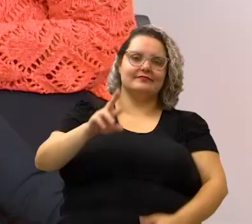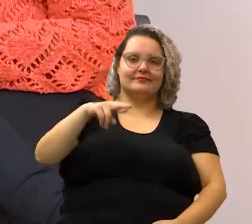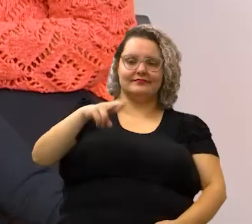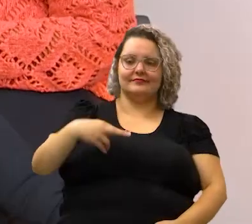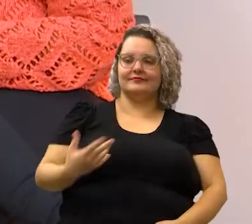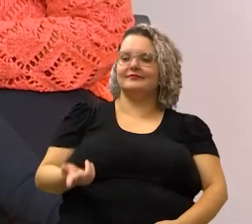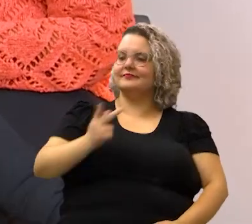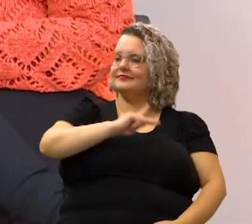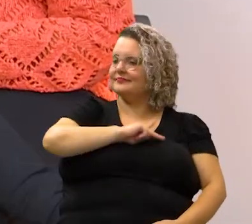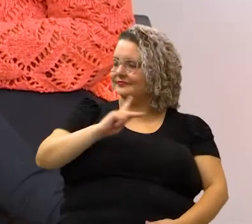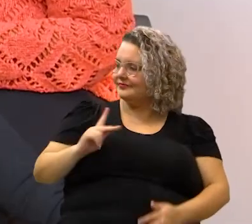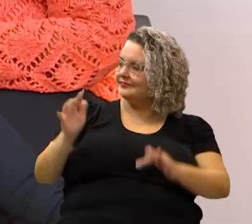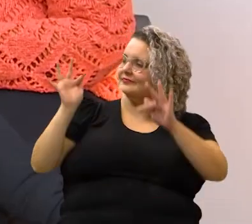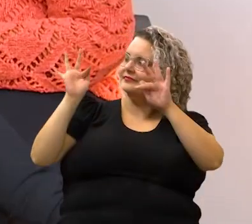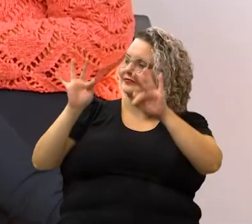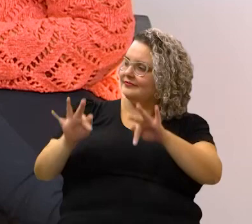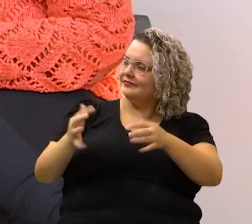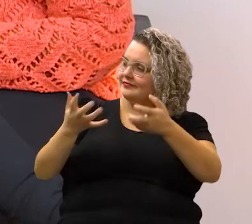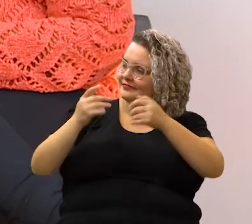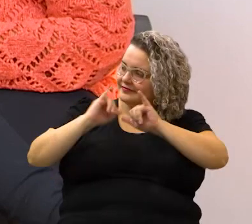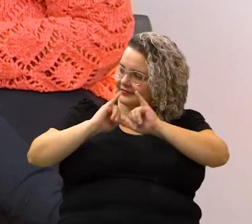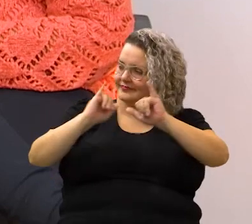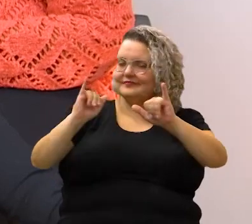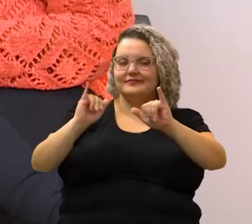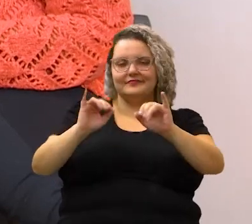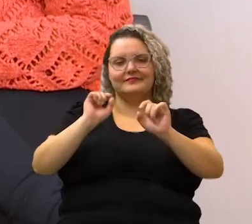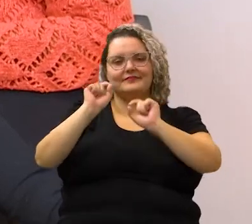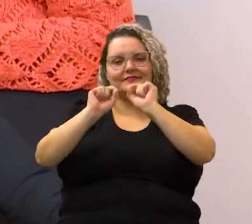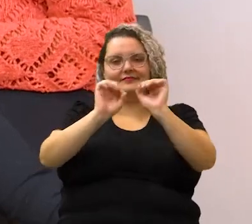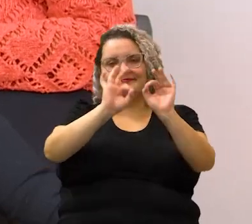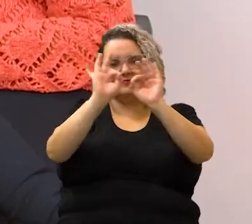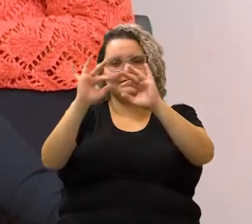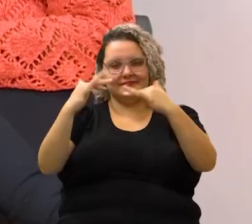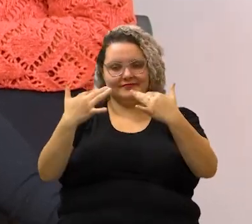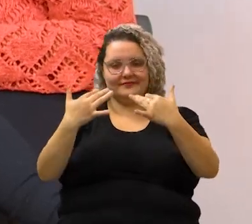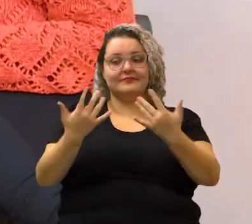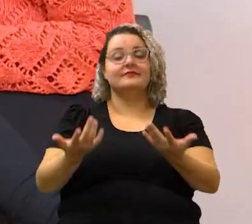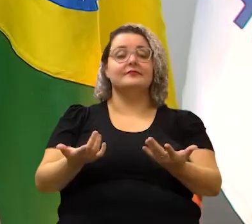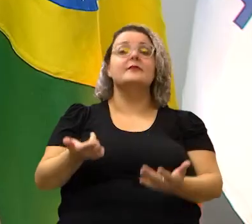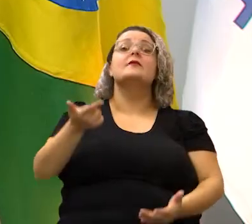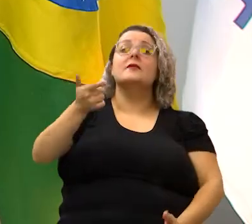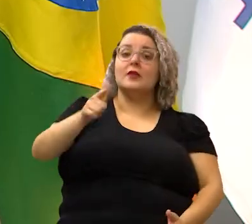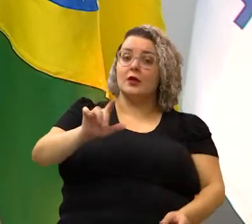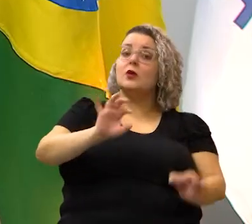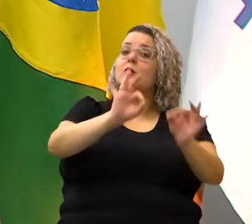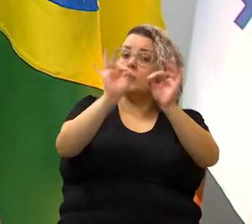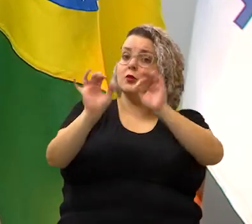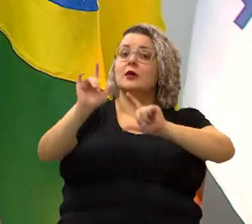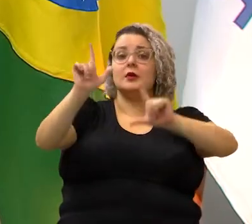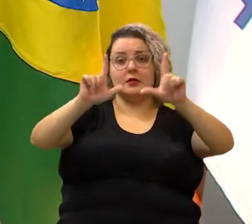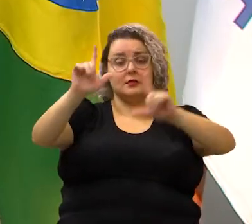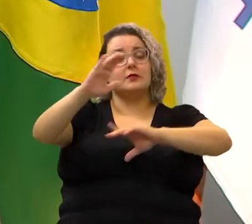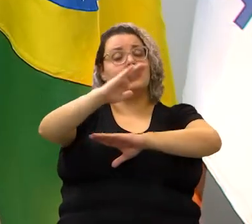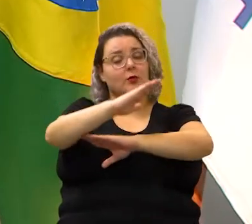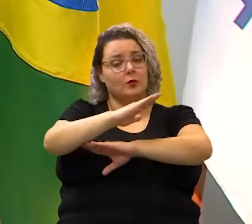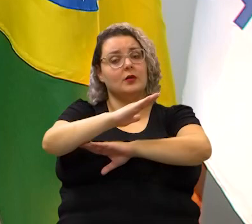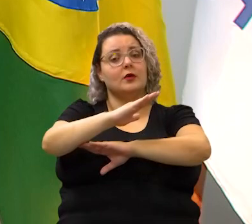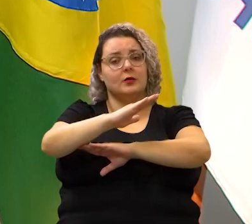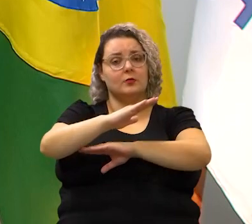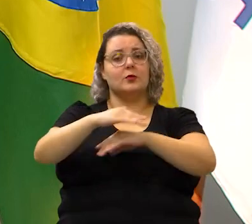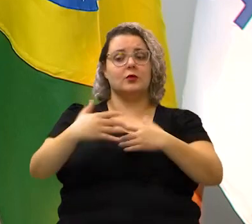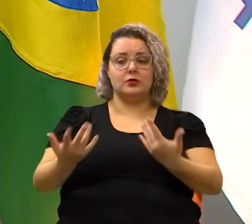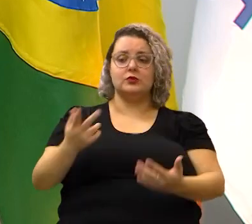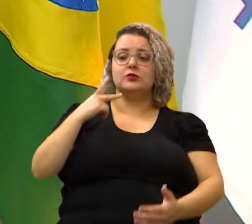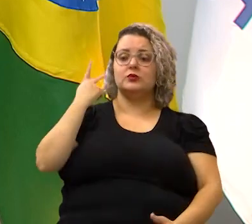qualquer ordem a gente está chegando ao fim você quer deixar um recado para quem está nos assistindo é continue acompanhando a TV